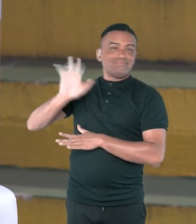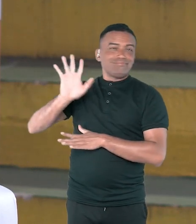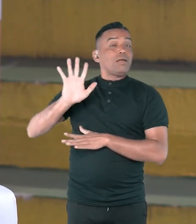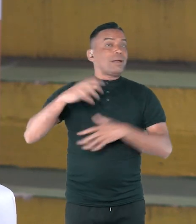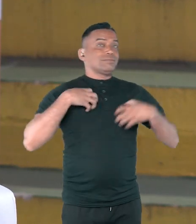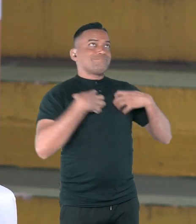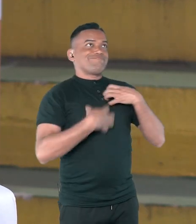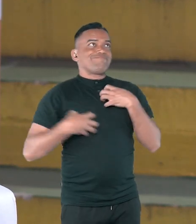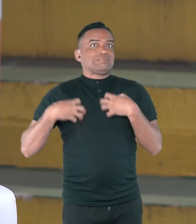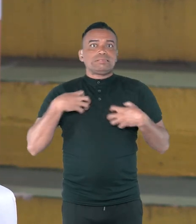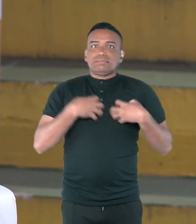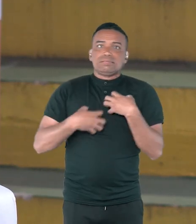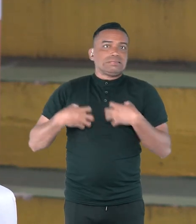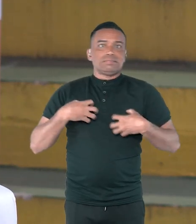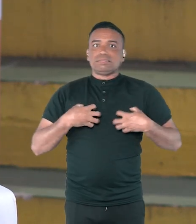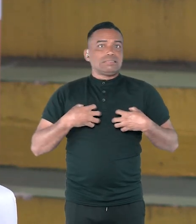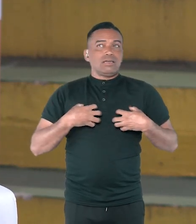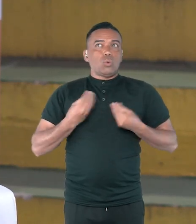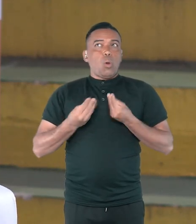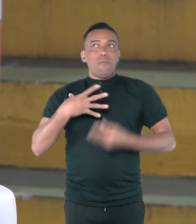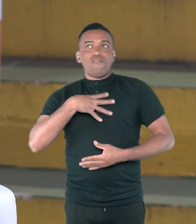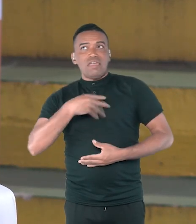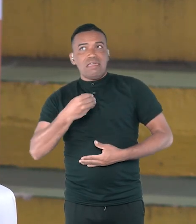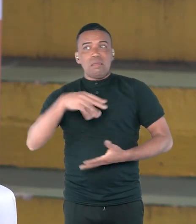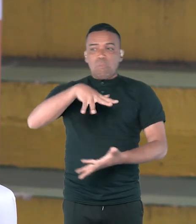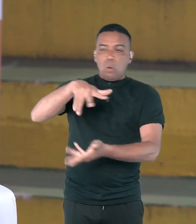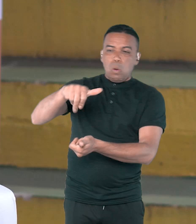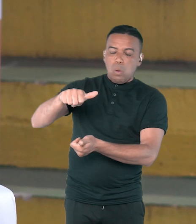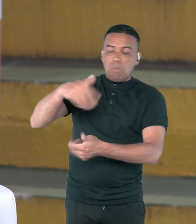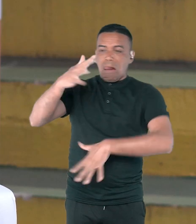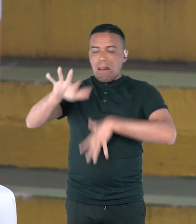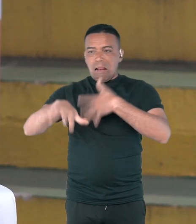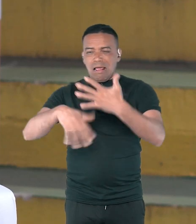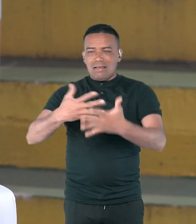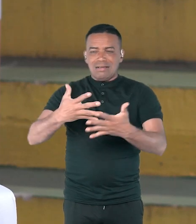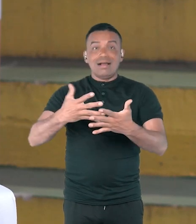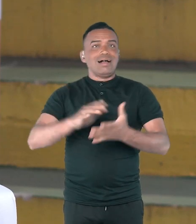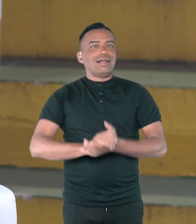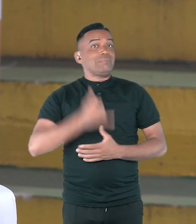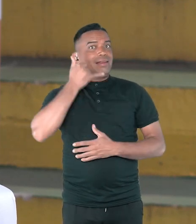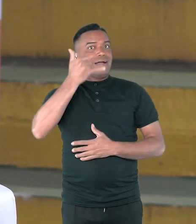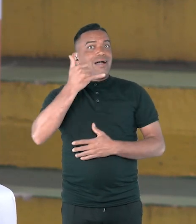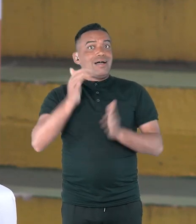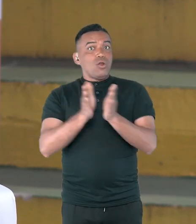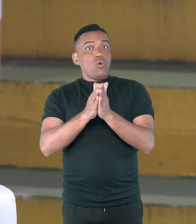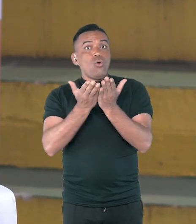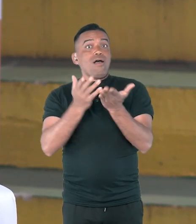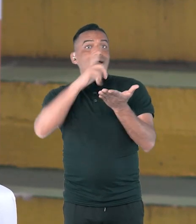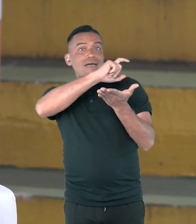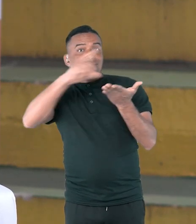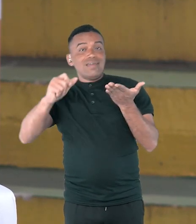dessa angústia que é botar um filho nesse mundo. E aí, uma vez, me ligaram da revista Crescer e me chamaram